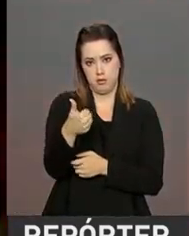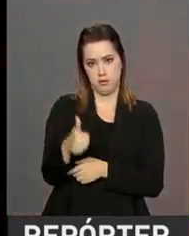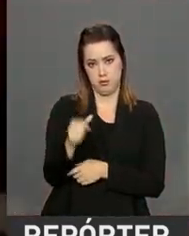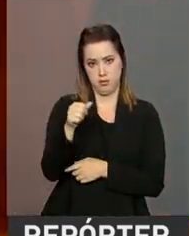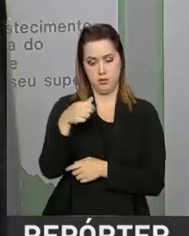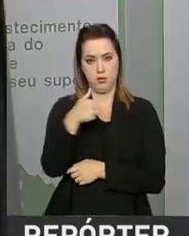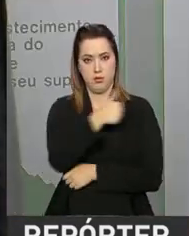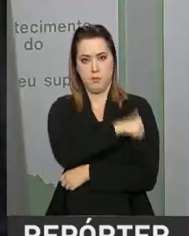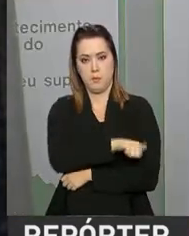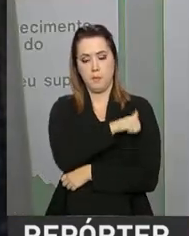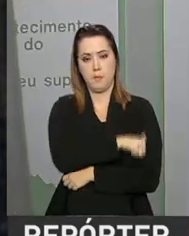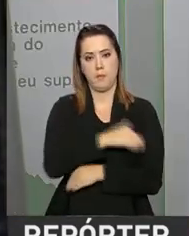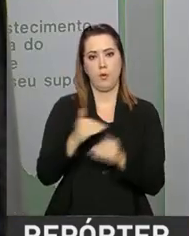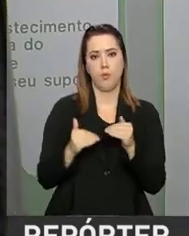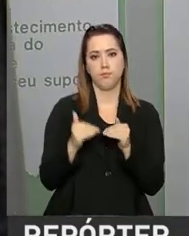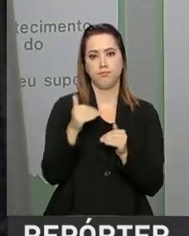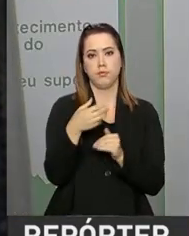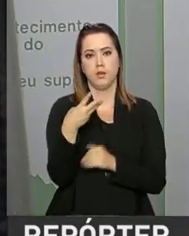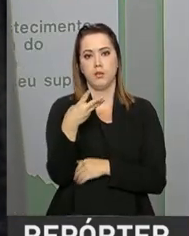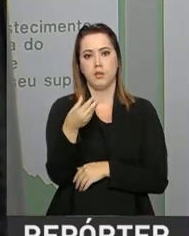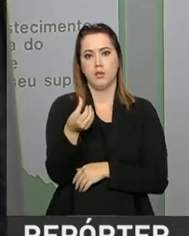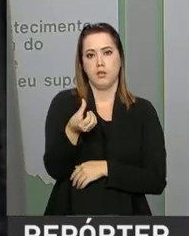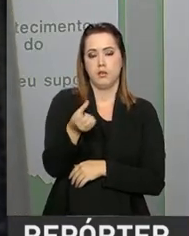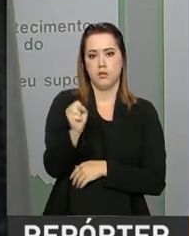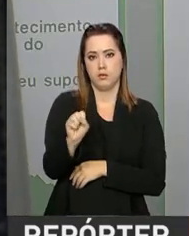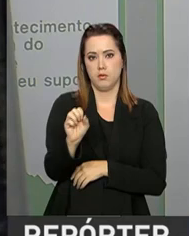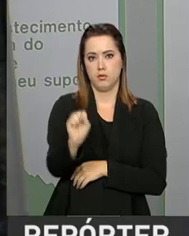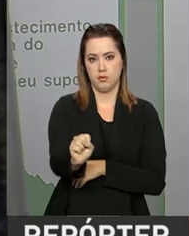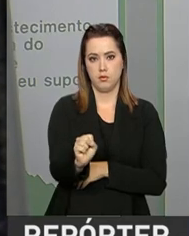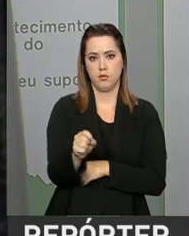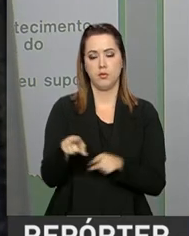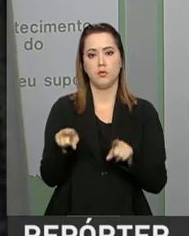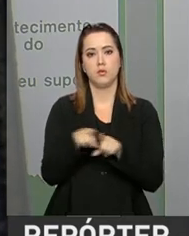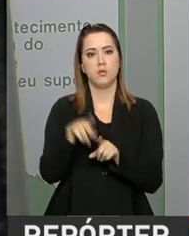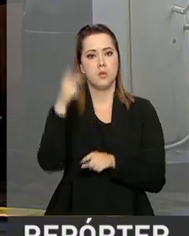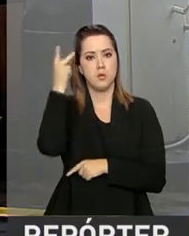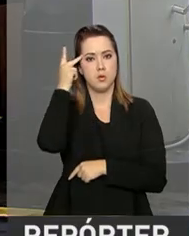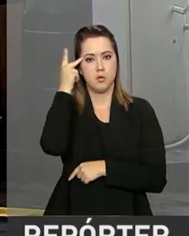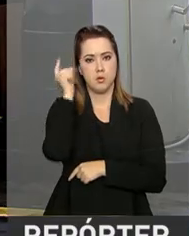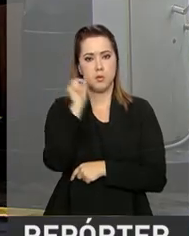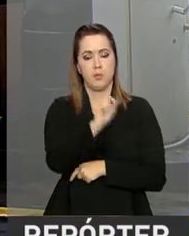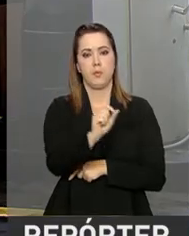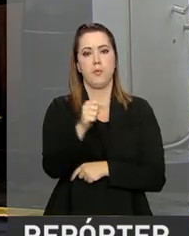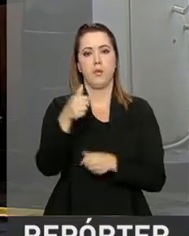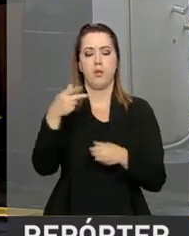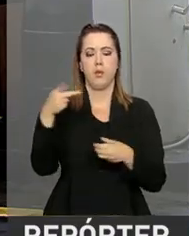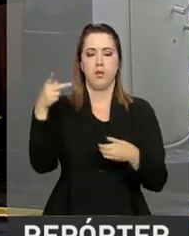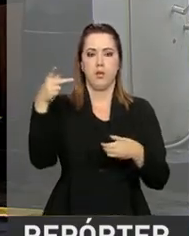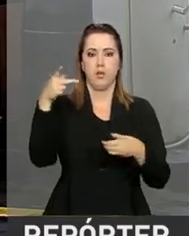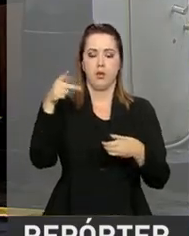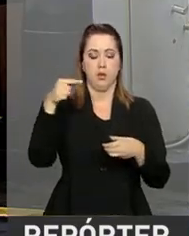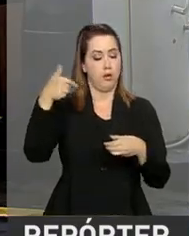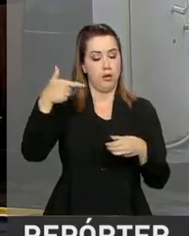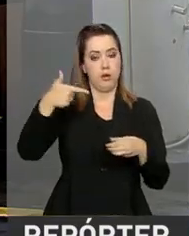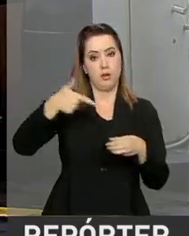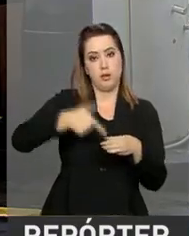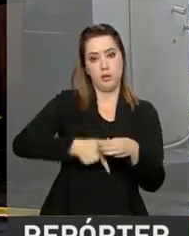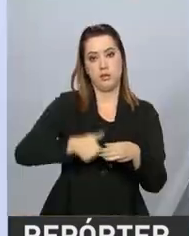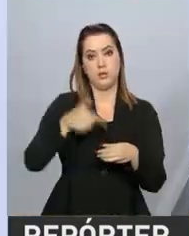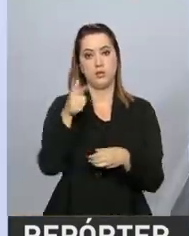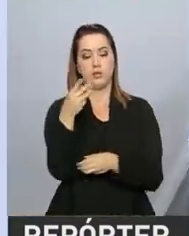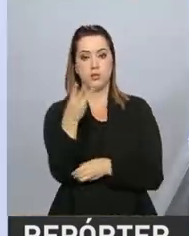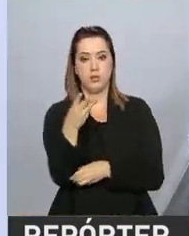No Rio de Janeiro, a gasolina passa a custar R$ 3,88 em média. Em São Paulo, a gasolina comum terá o valor médio